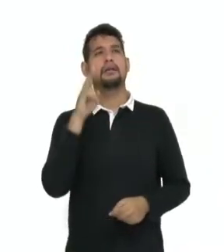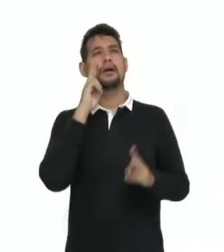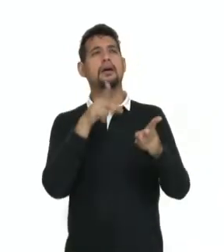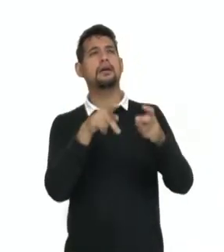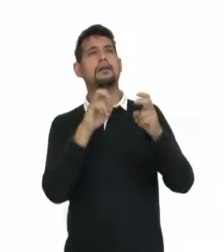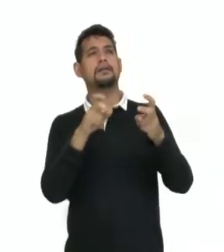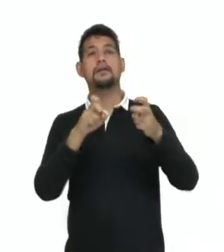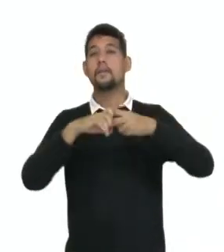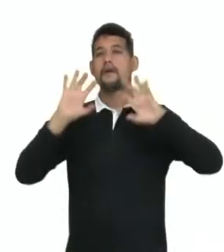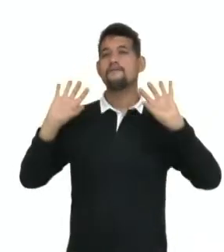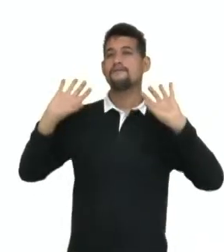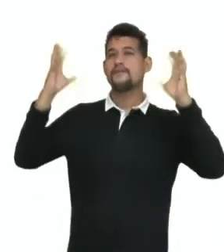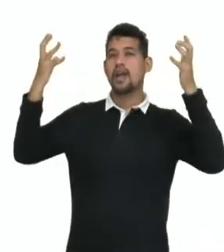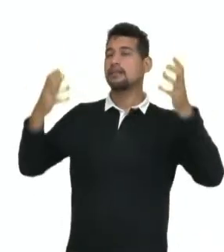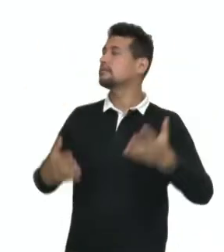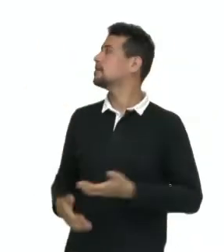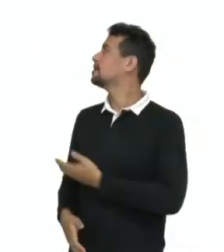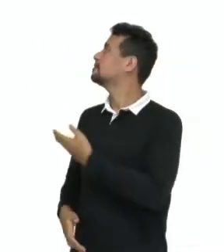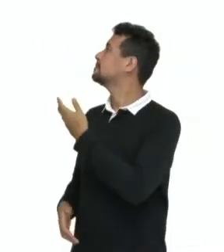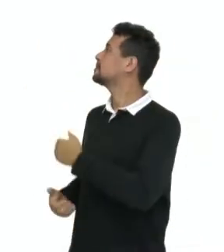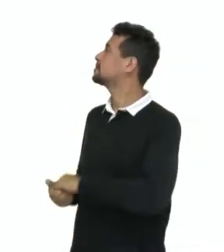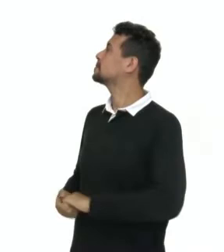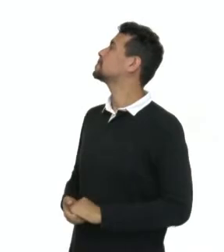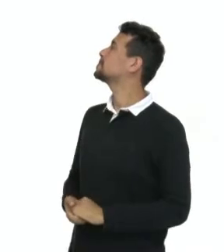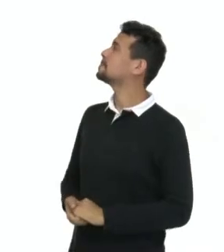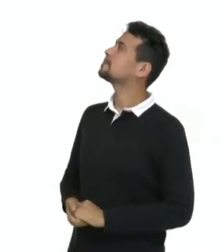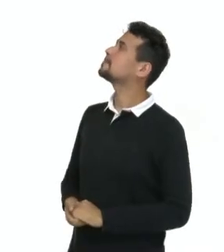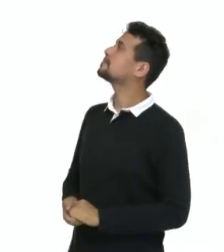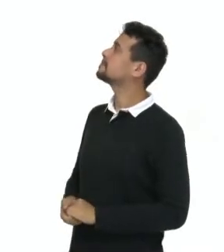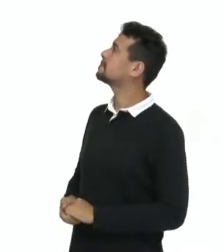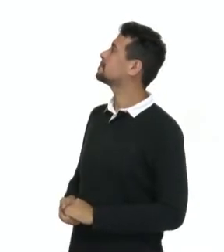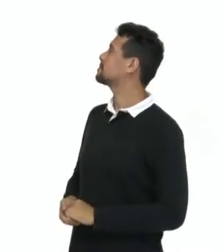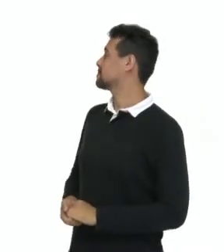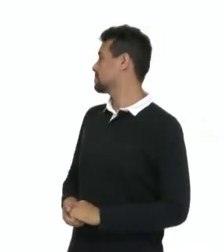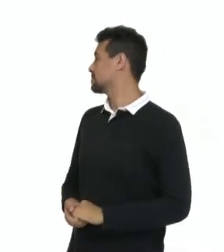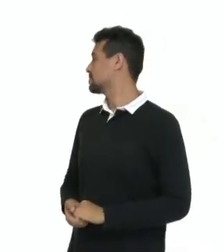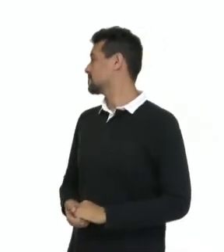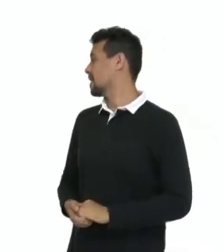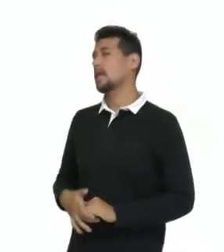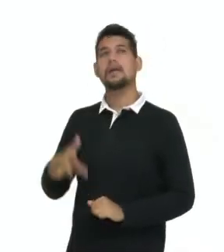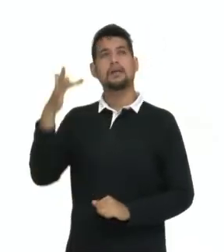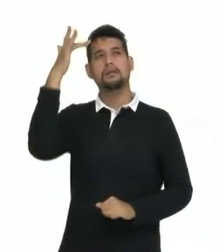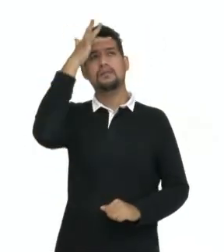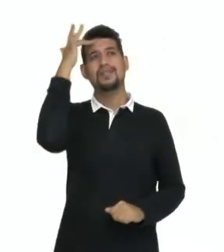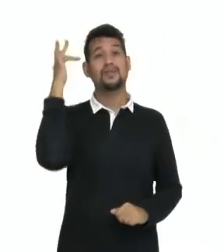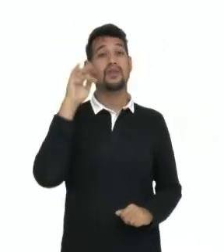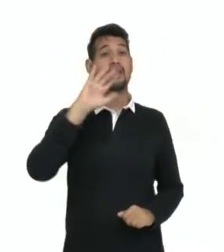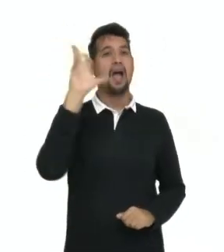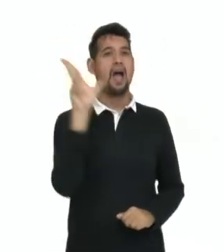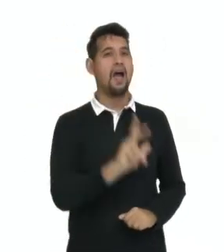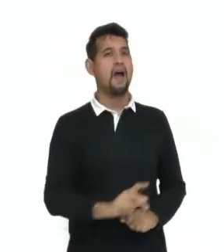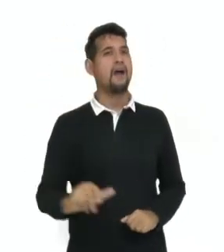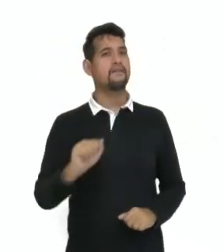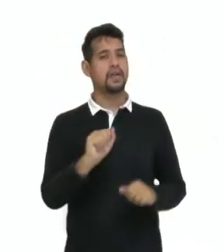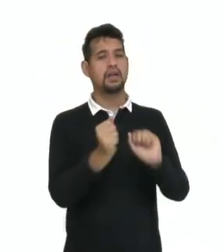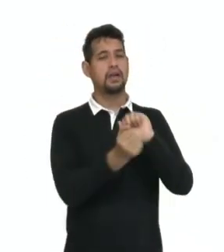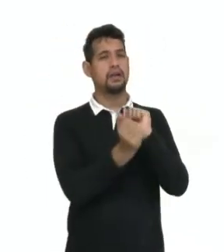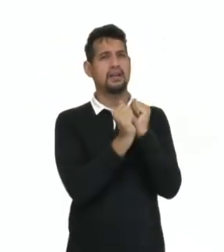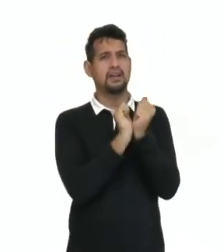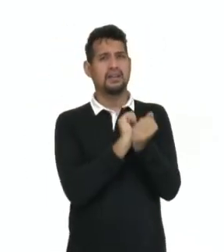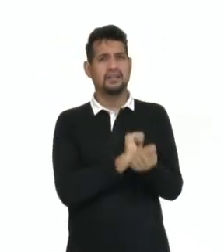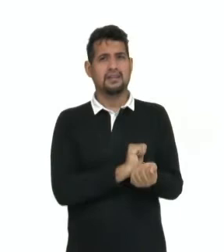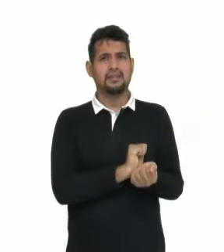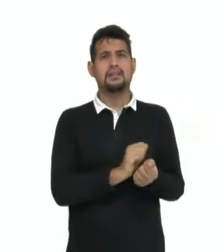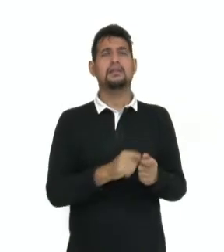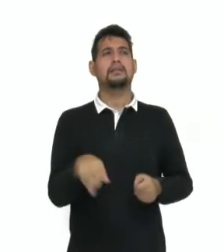momento festivo, né? A gente identifica aqui a presença de africanos escravizados, né? Vestidos, né? Com